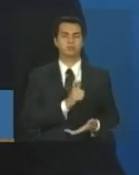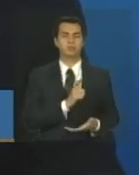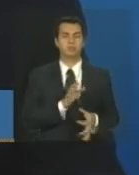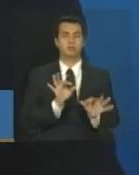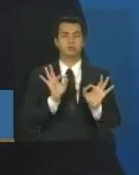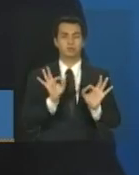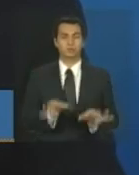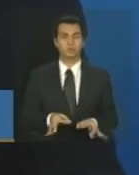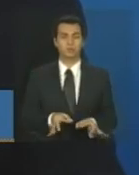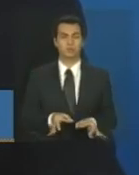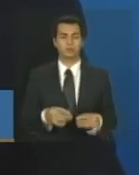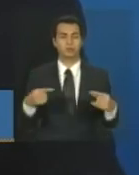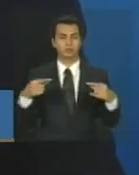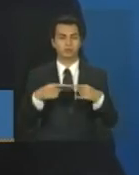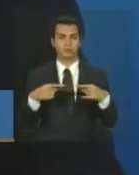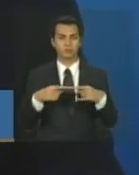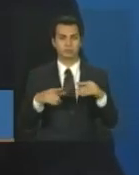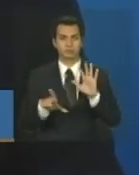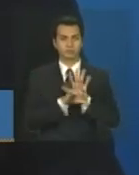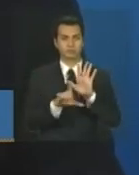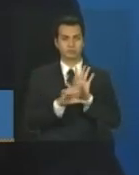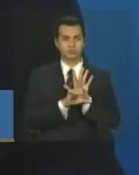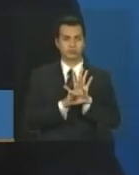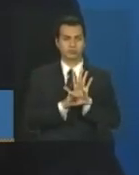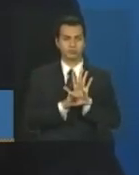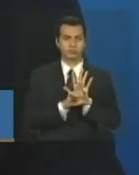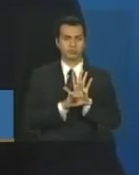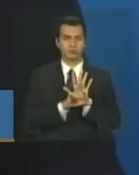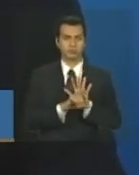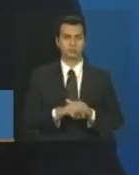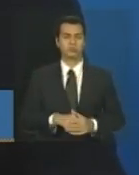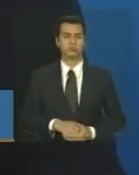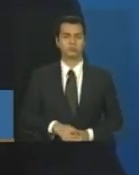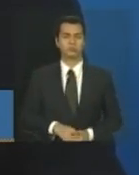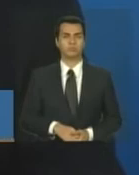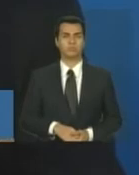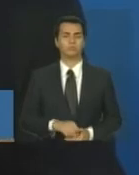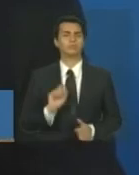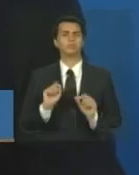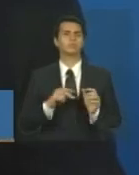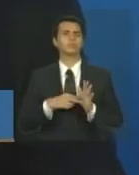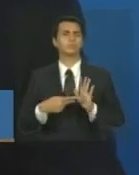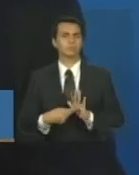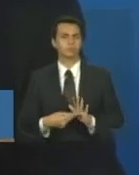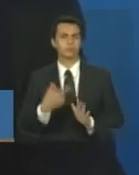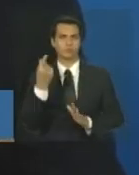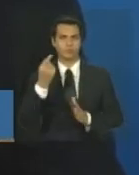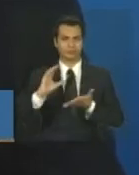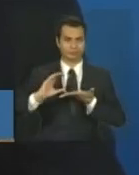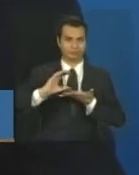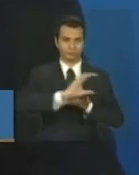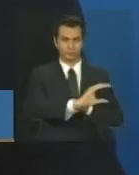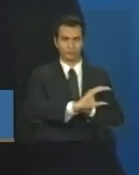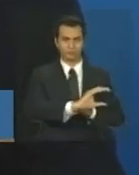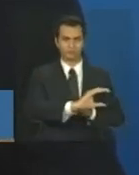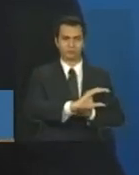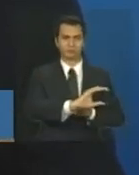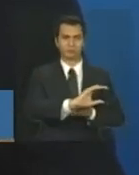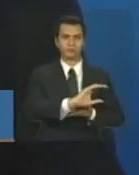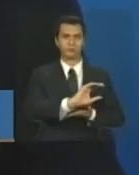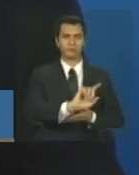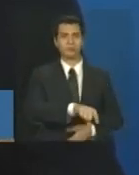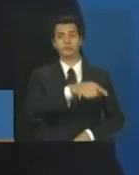estão é de acordo com a legislação aplicada a legislação pública ou seja o recurso é repassado pelo